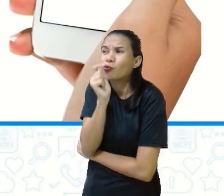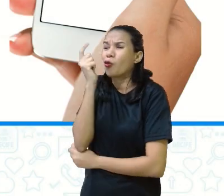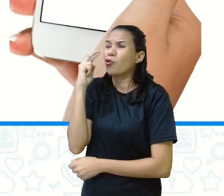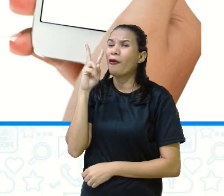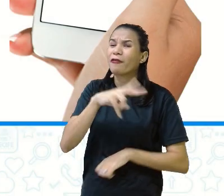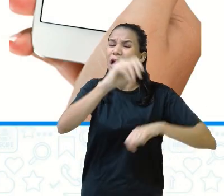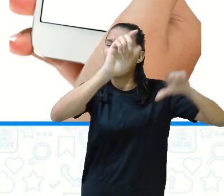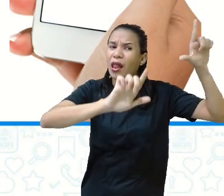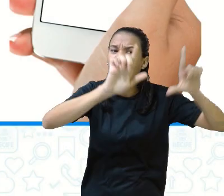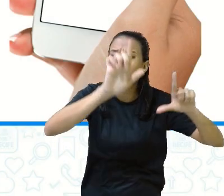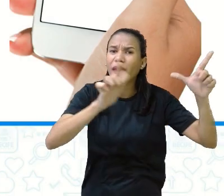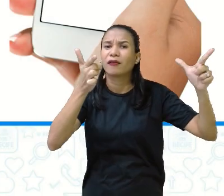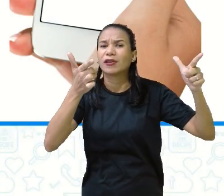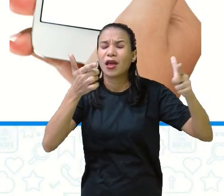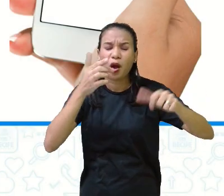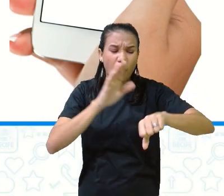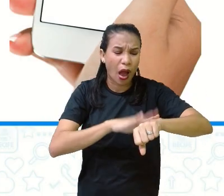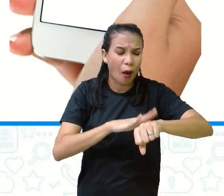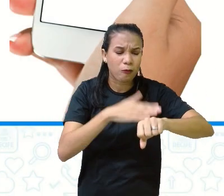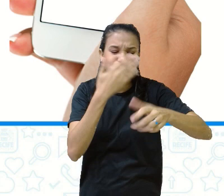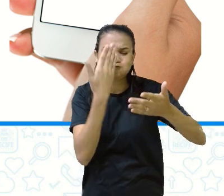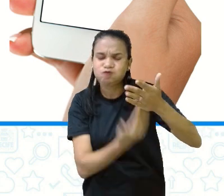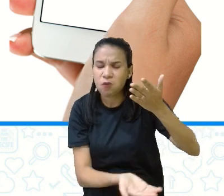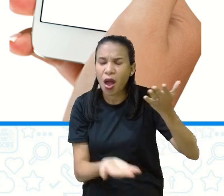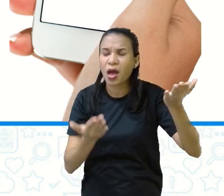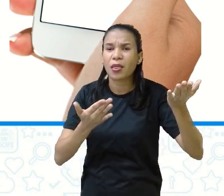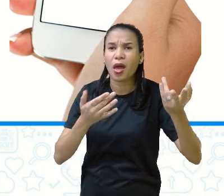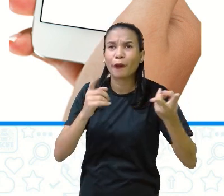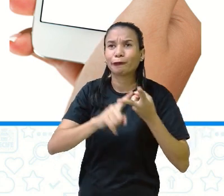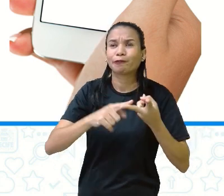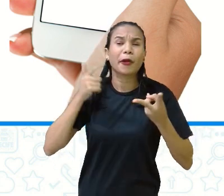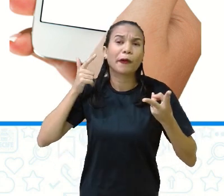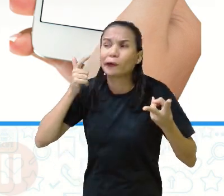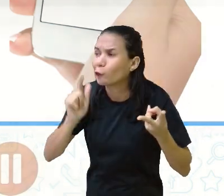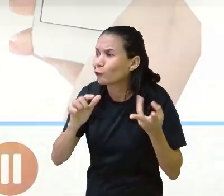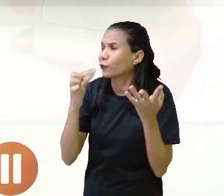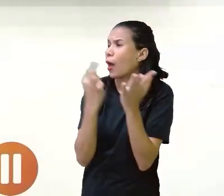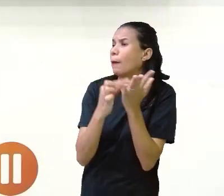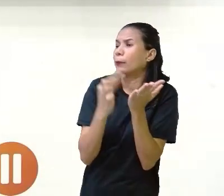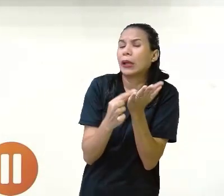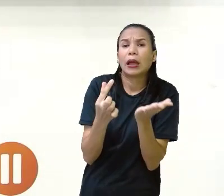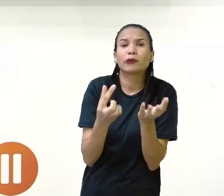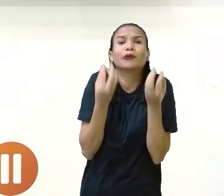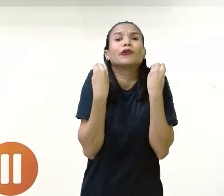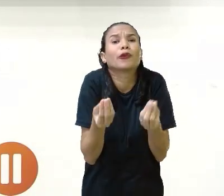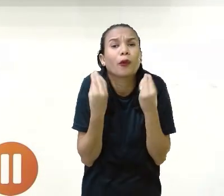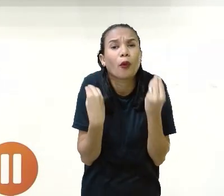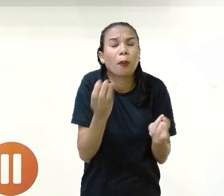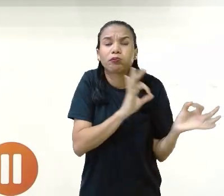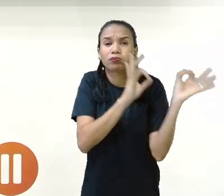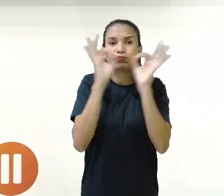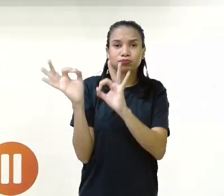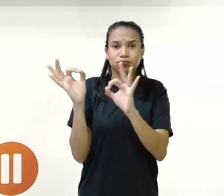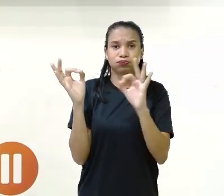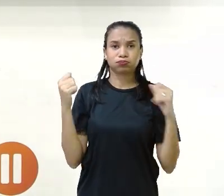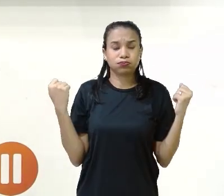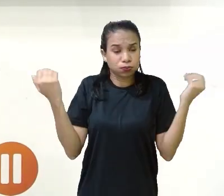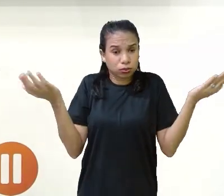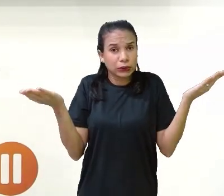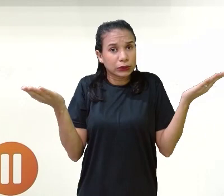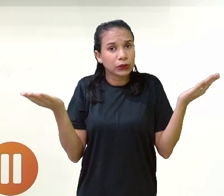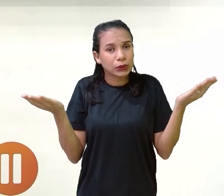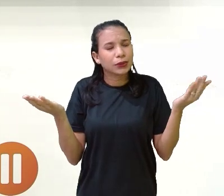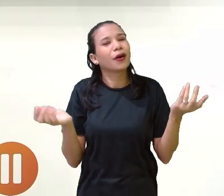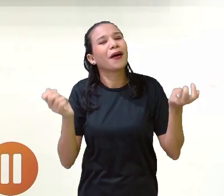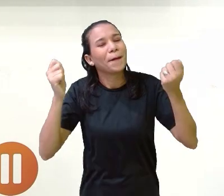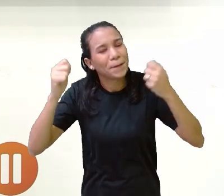essa aula ao vivo, não consegui acessar o aplicativo, o que eu posso fazer? Você